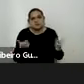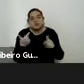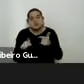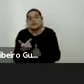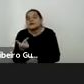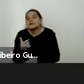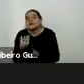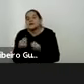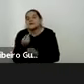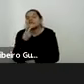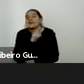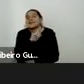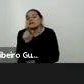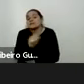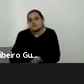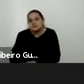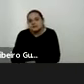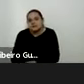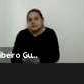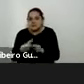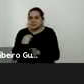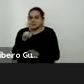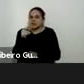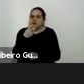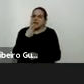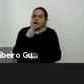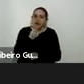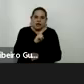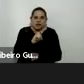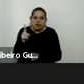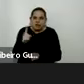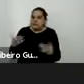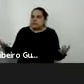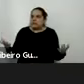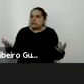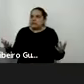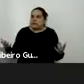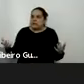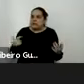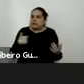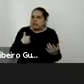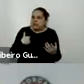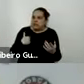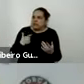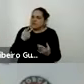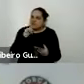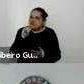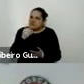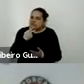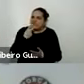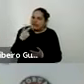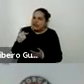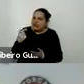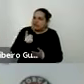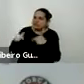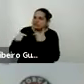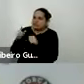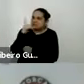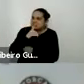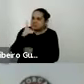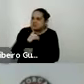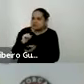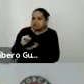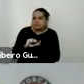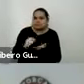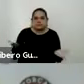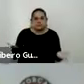se ele disser não, ele vai estar trocando o não trabalho no domingo pelo emprego. É isso que vai acontecer. Com certeza. Infelizmente é isso. Que